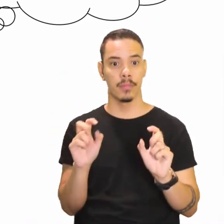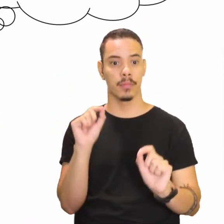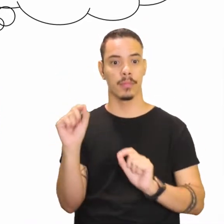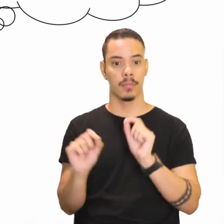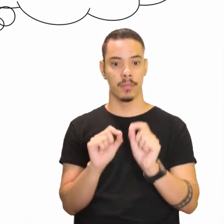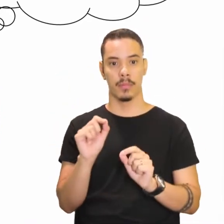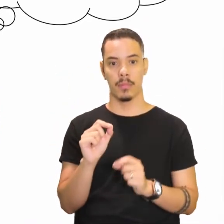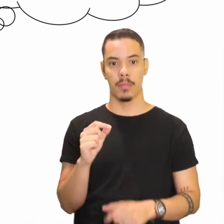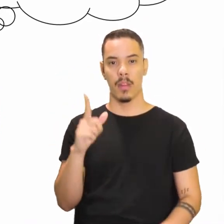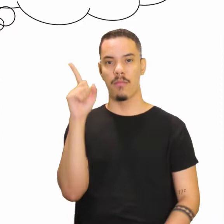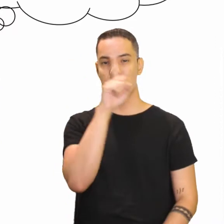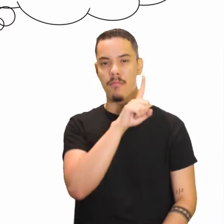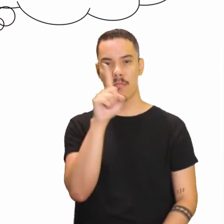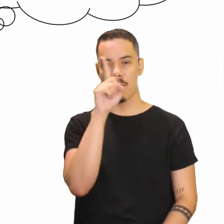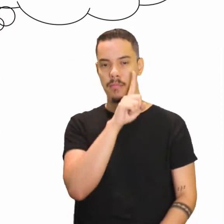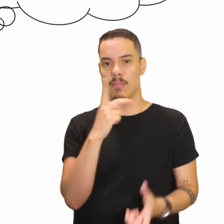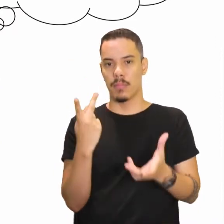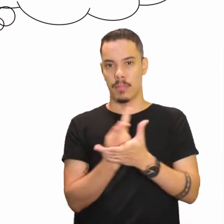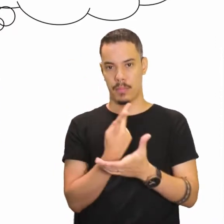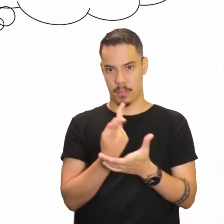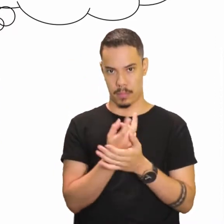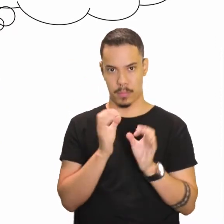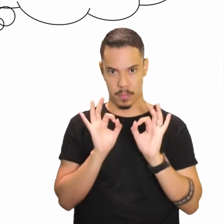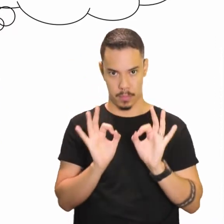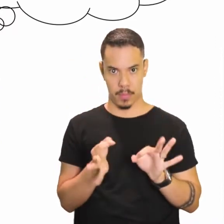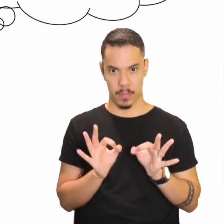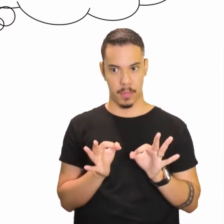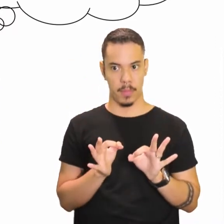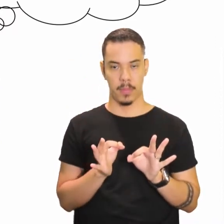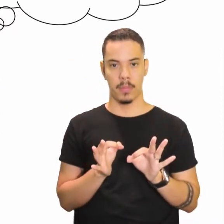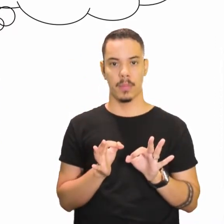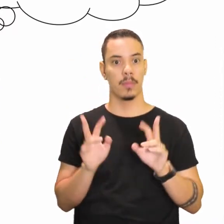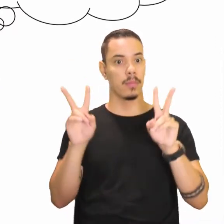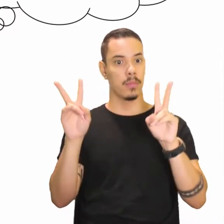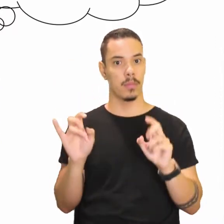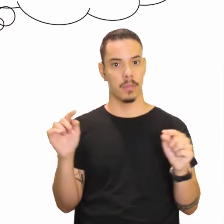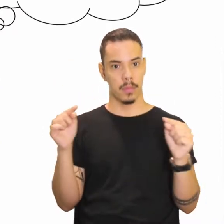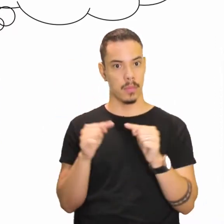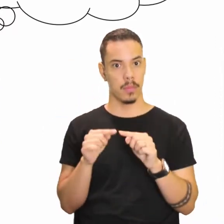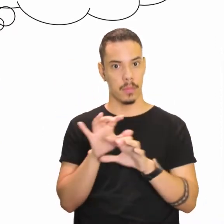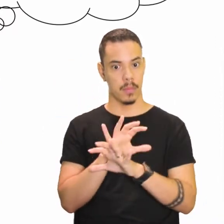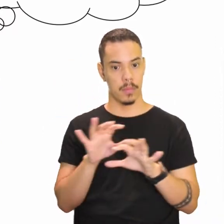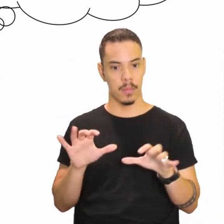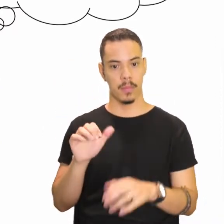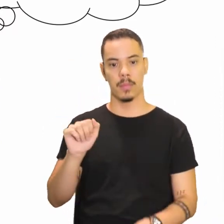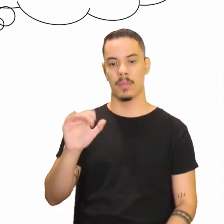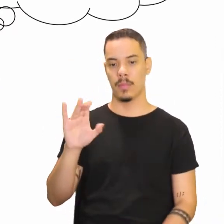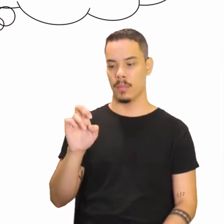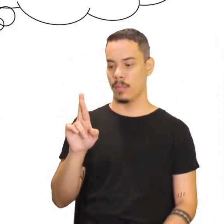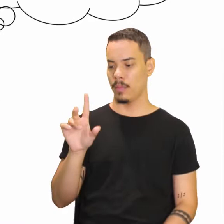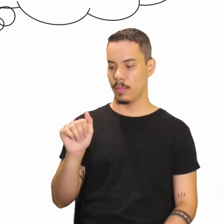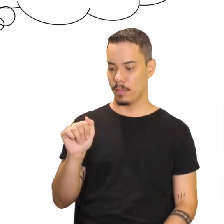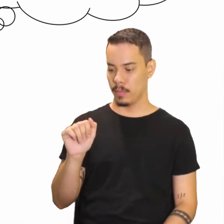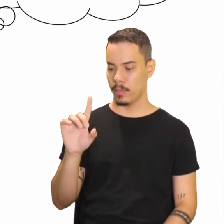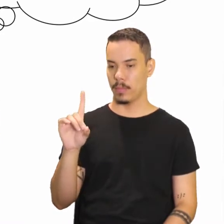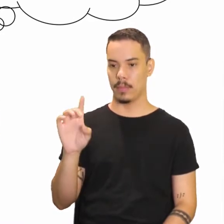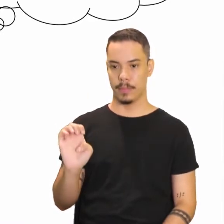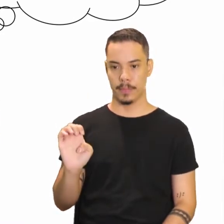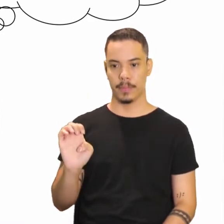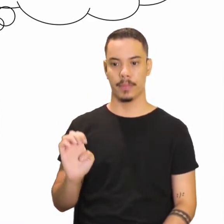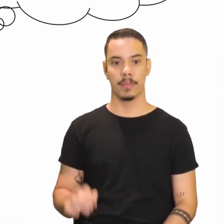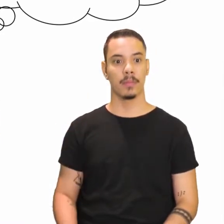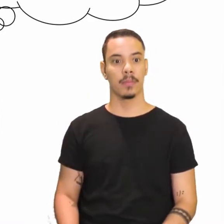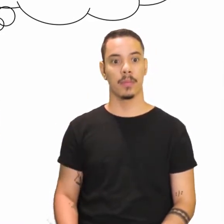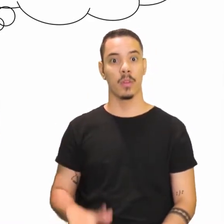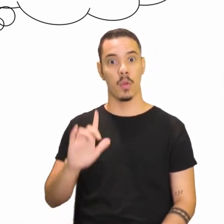seus erros. Belezinha? Foi sobre assunto, é acerca de. Beleza?